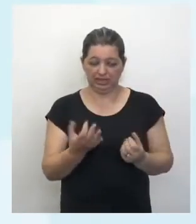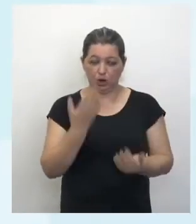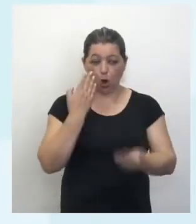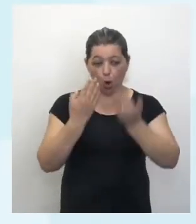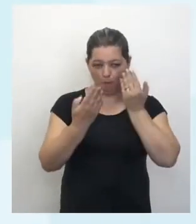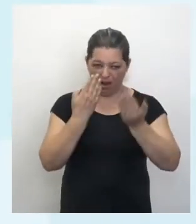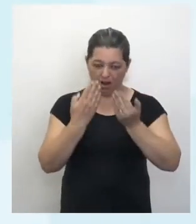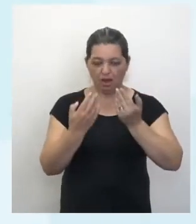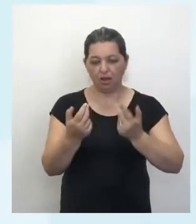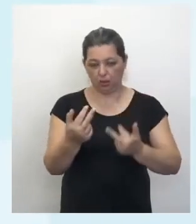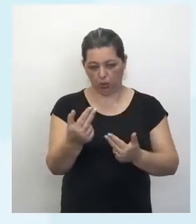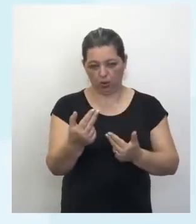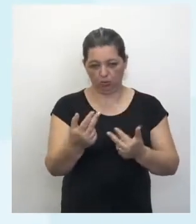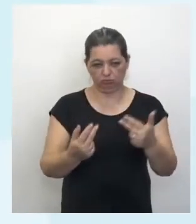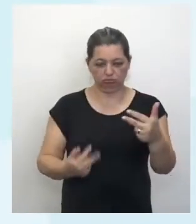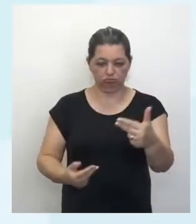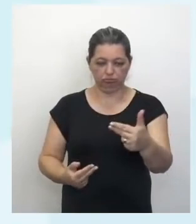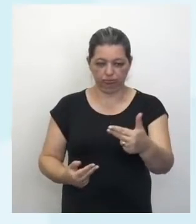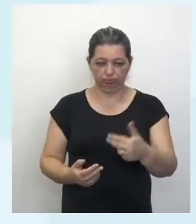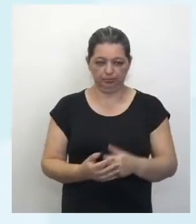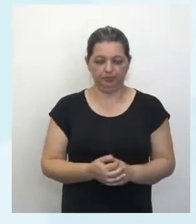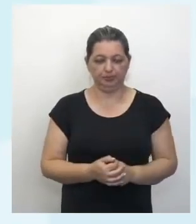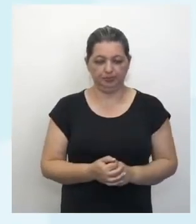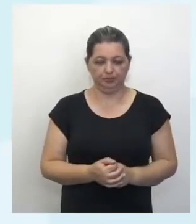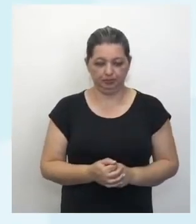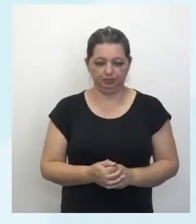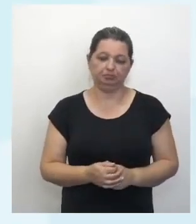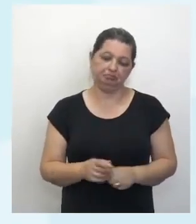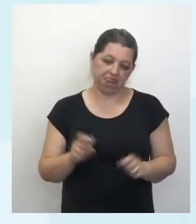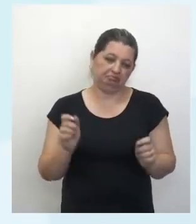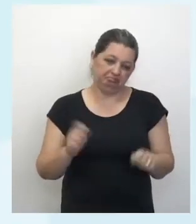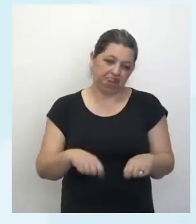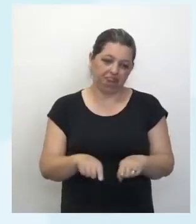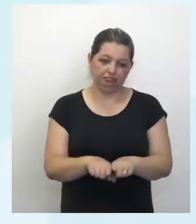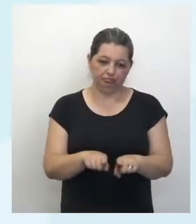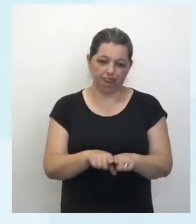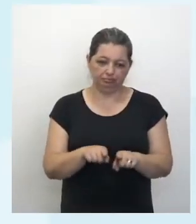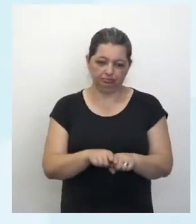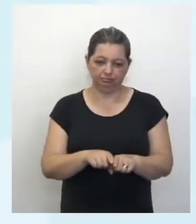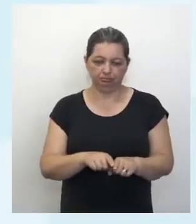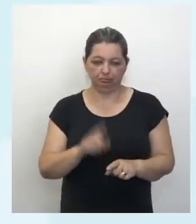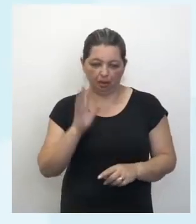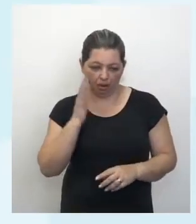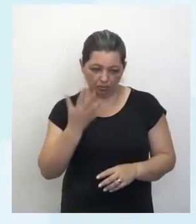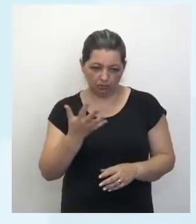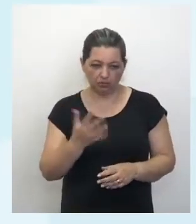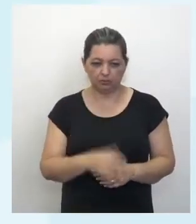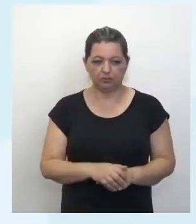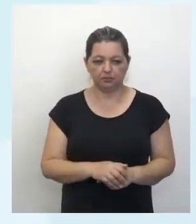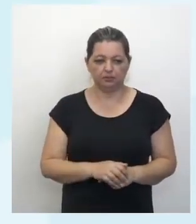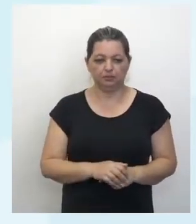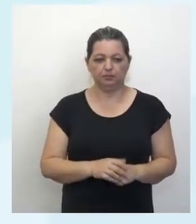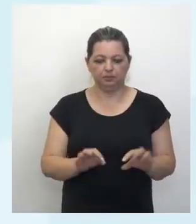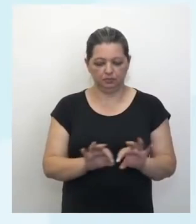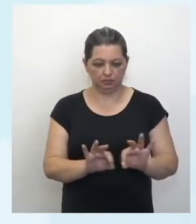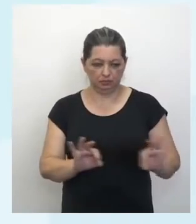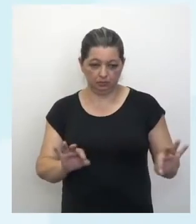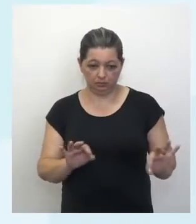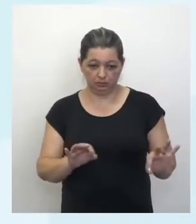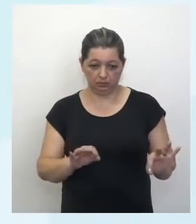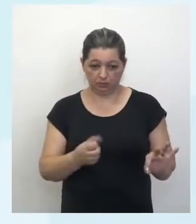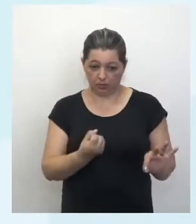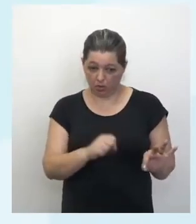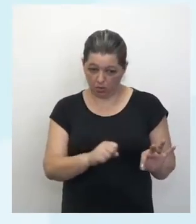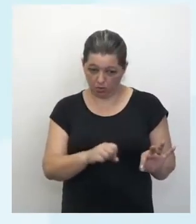mesma proporcionalidade. Então, daria para fazer de cabeça também, ó. Se este lado aqui é 4 vezes maior que